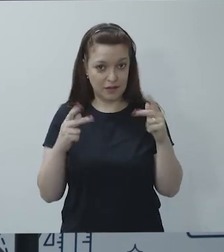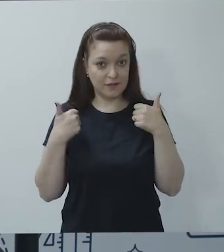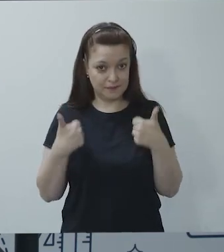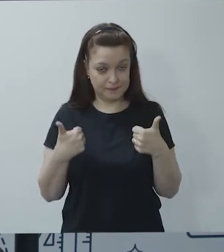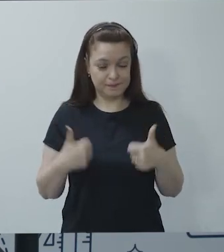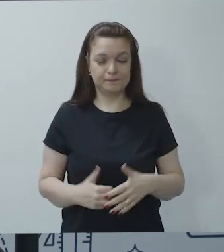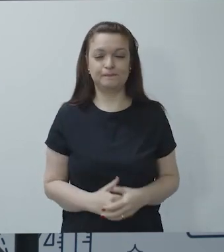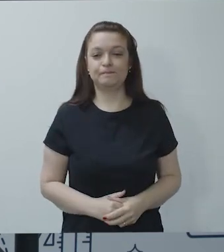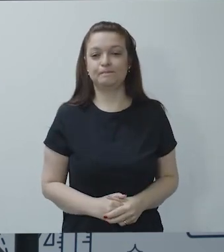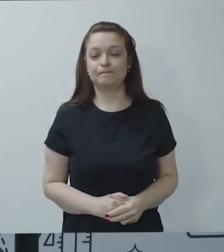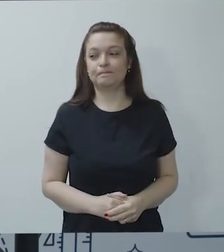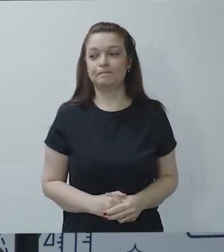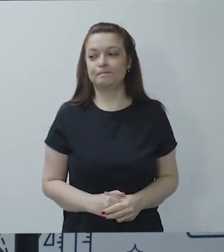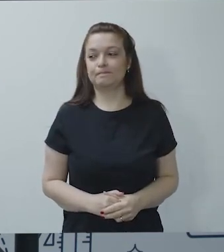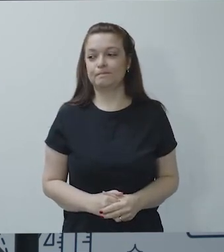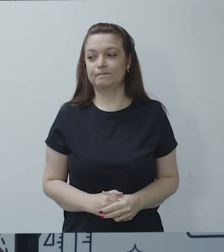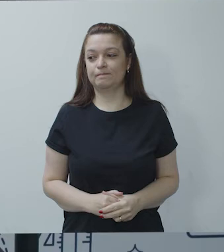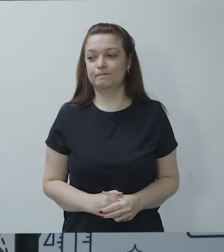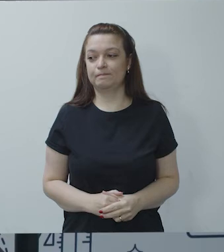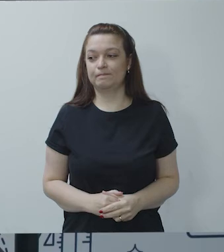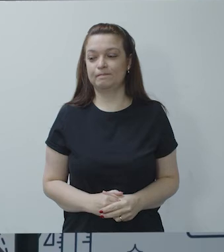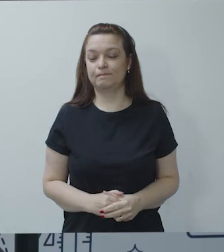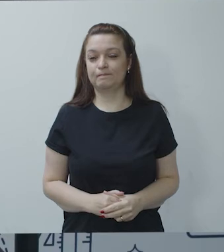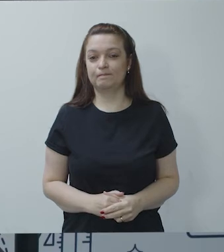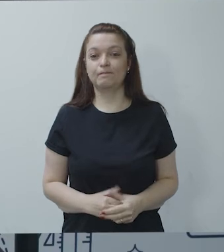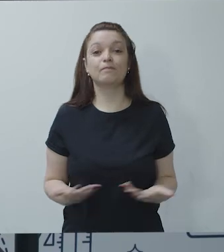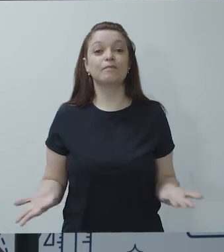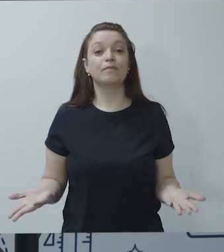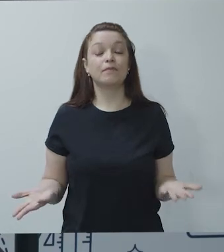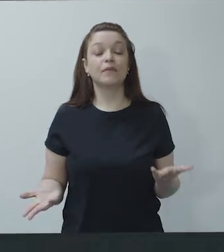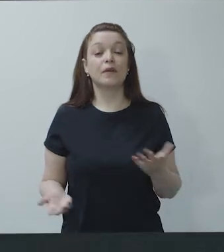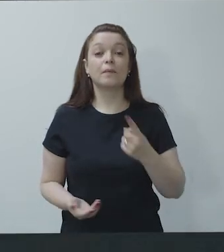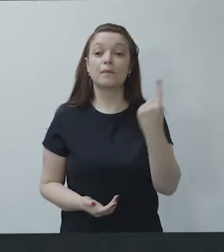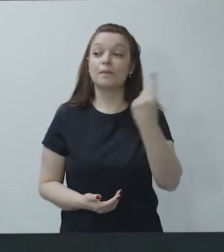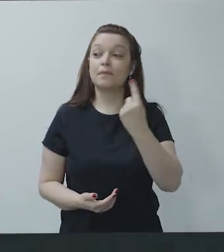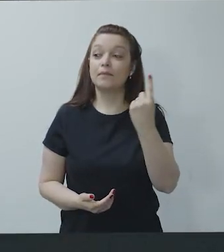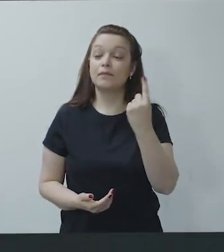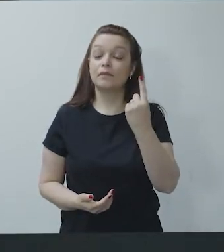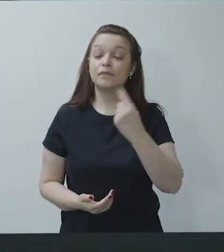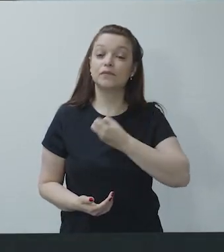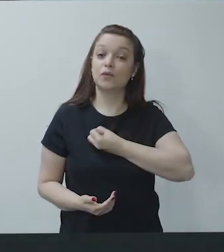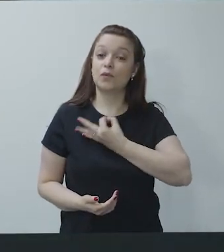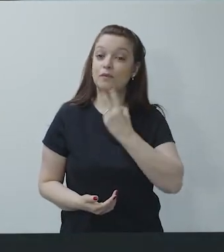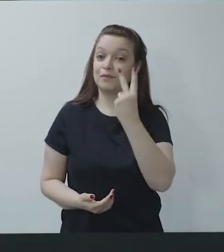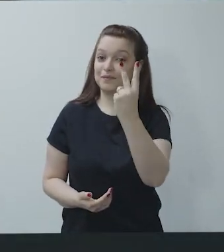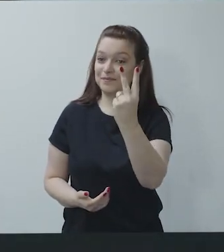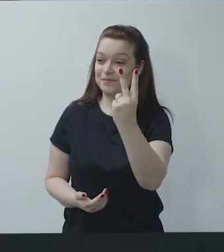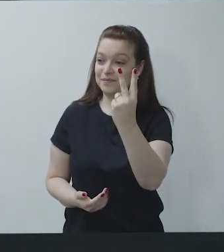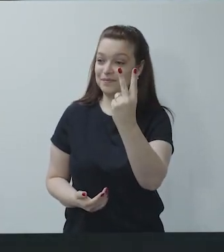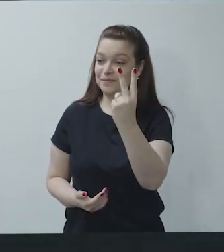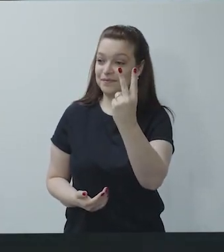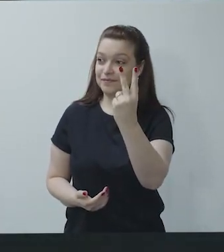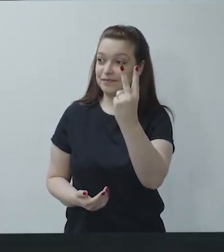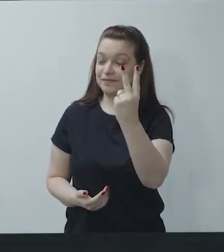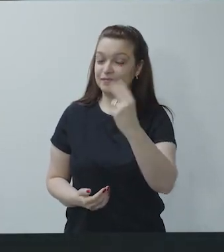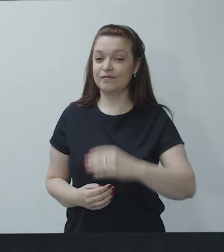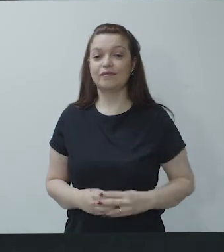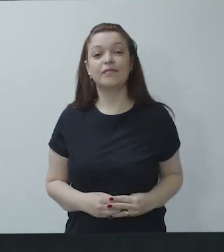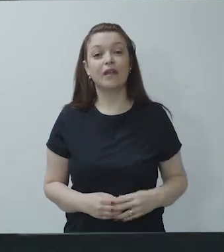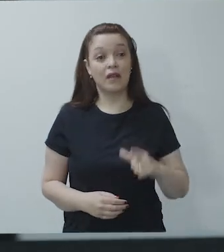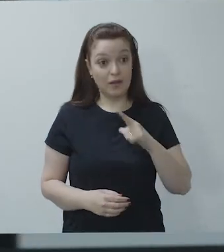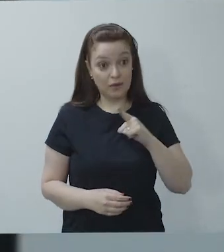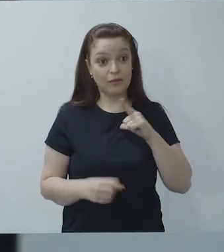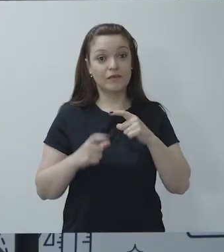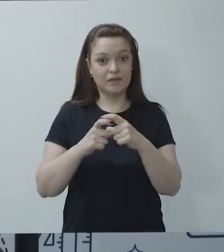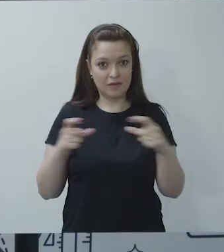vocês aí em casa, tá bom? Vou jogar o dado, então. Primeiro número... 2. Número 2. Então,